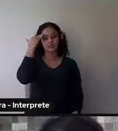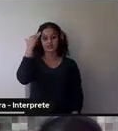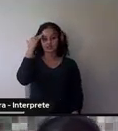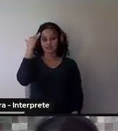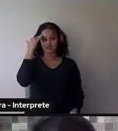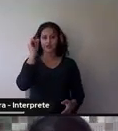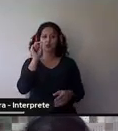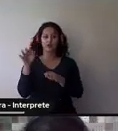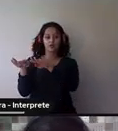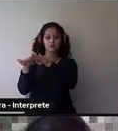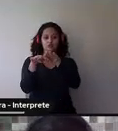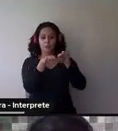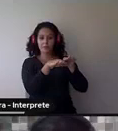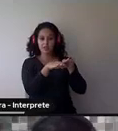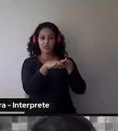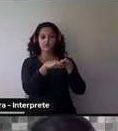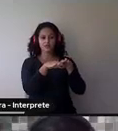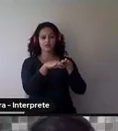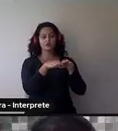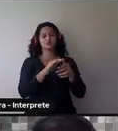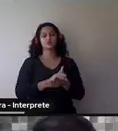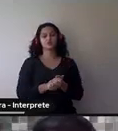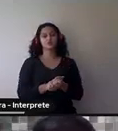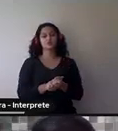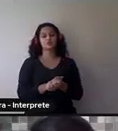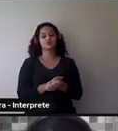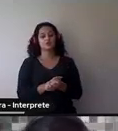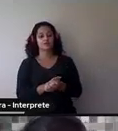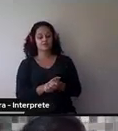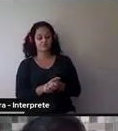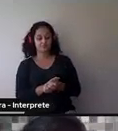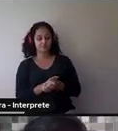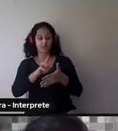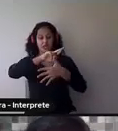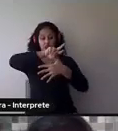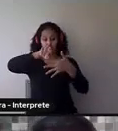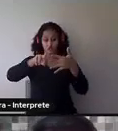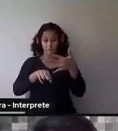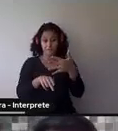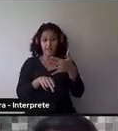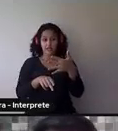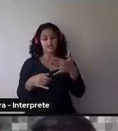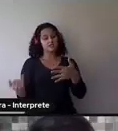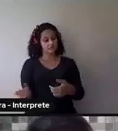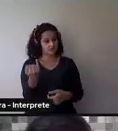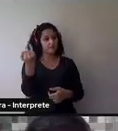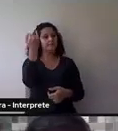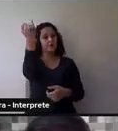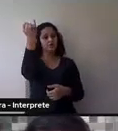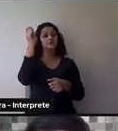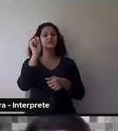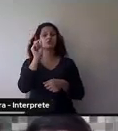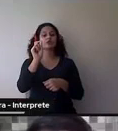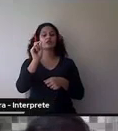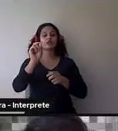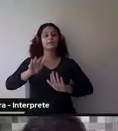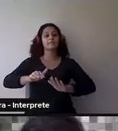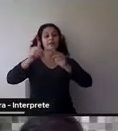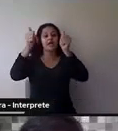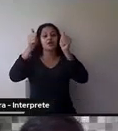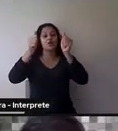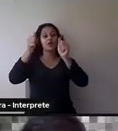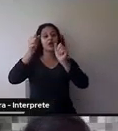de espécies e os limites de alcance se tornou importante para a melhoria dos planos de conservação. Então, no